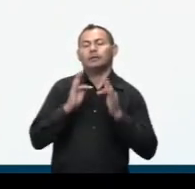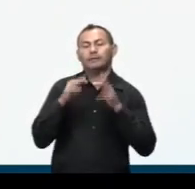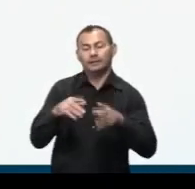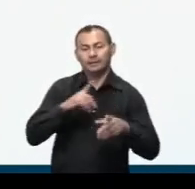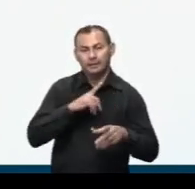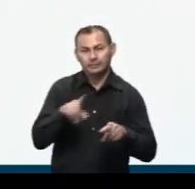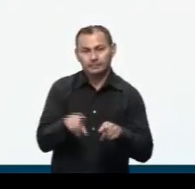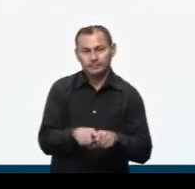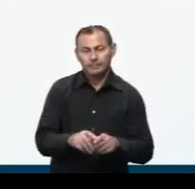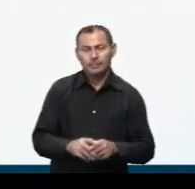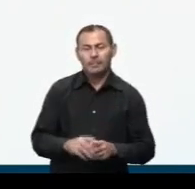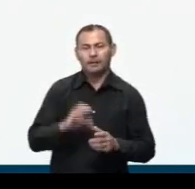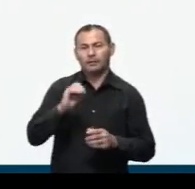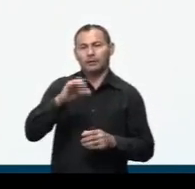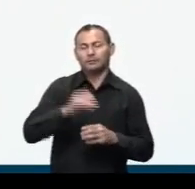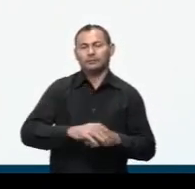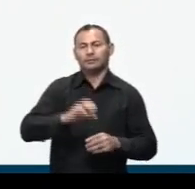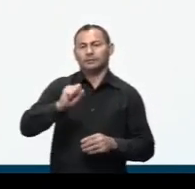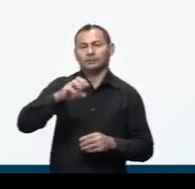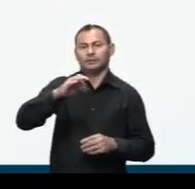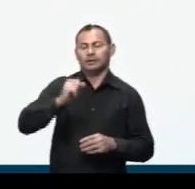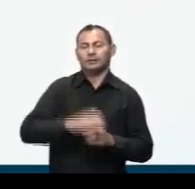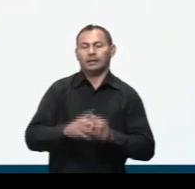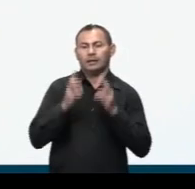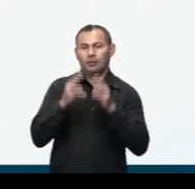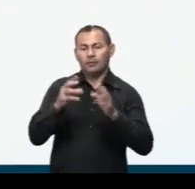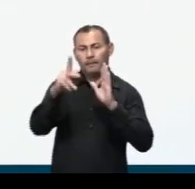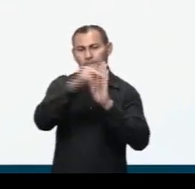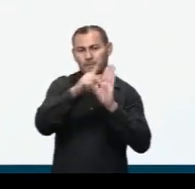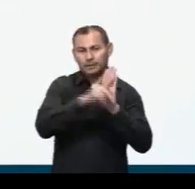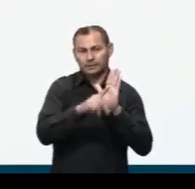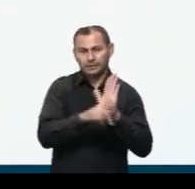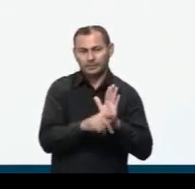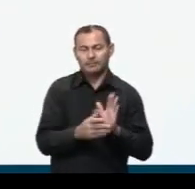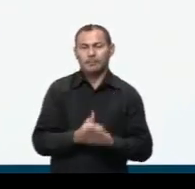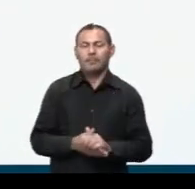fim, a locação das estacas, conforme o projeto,